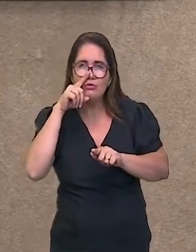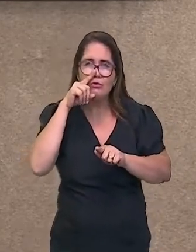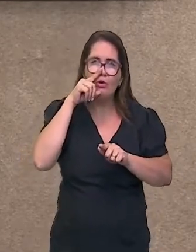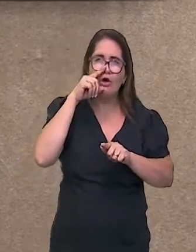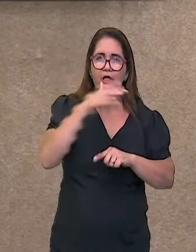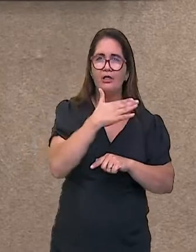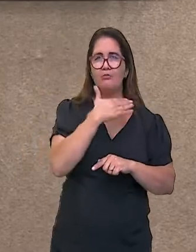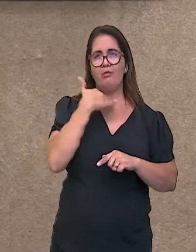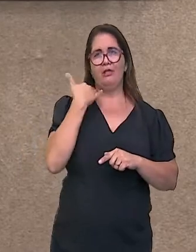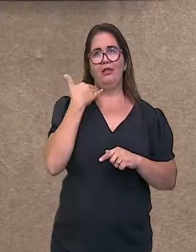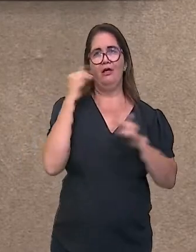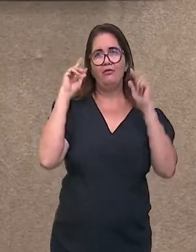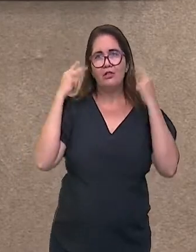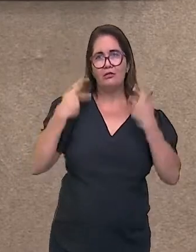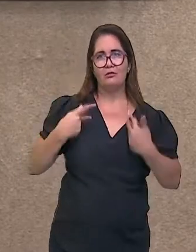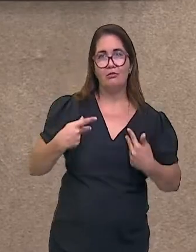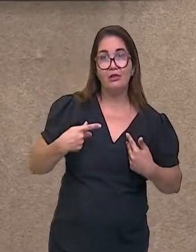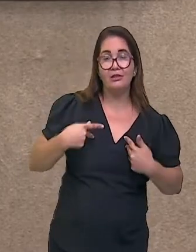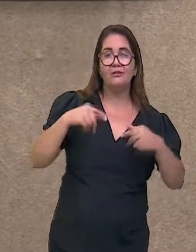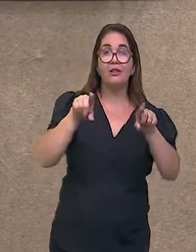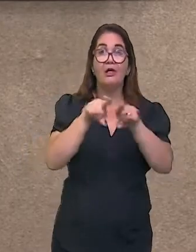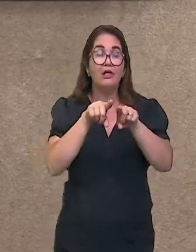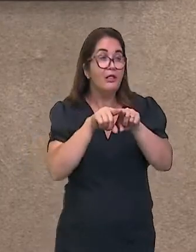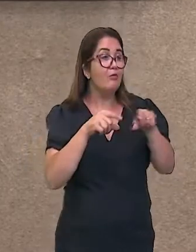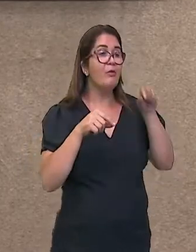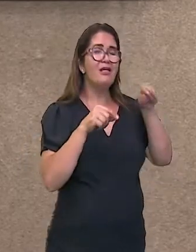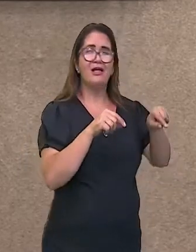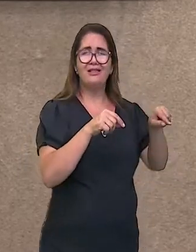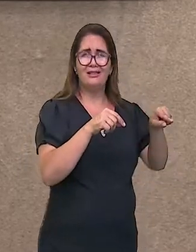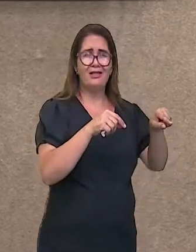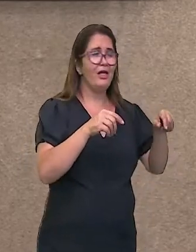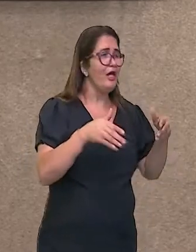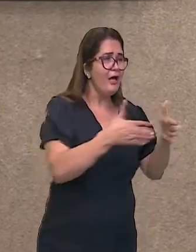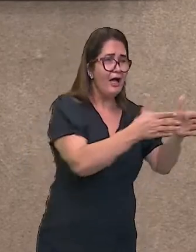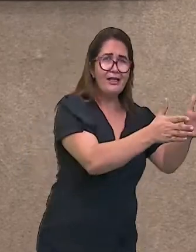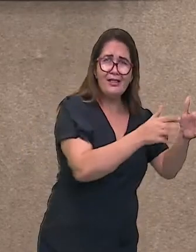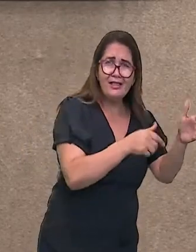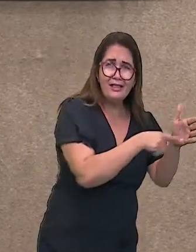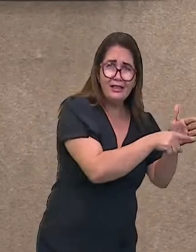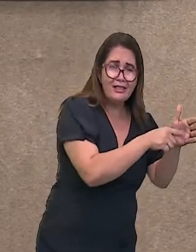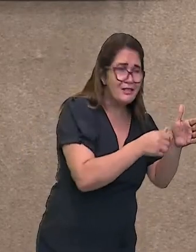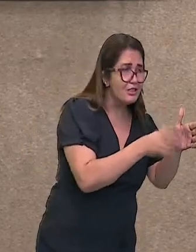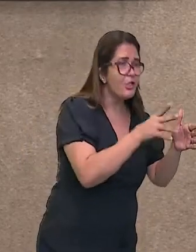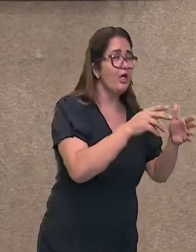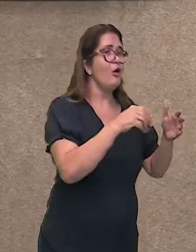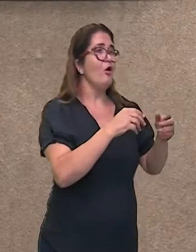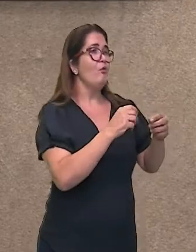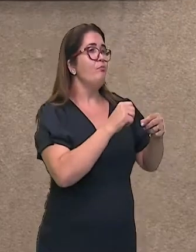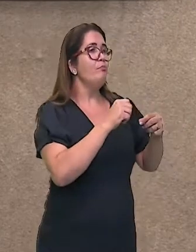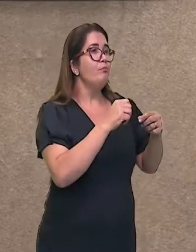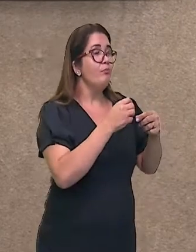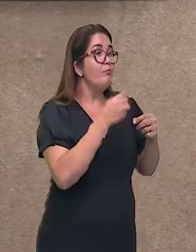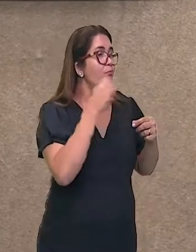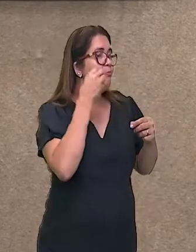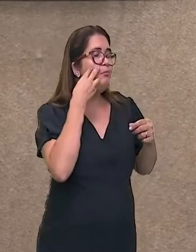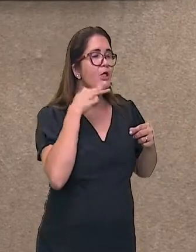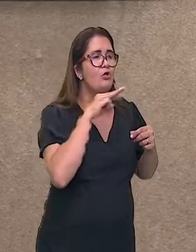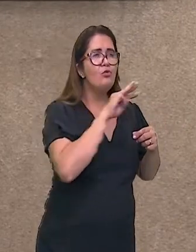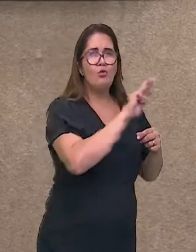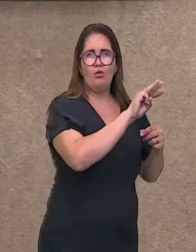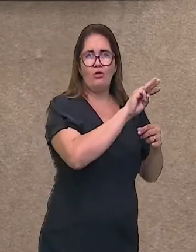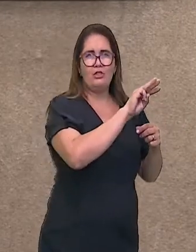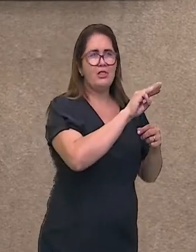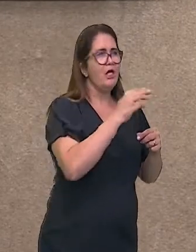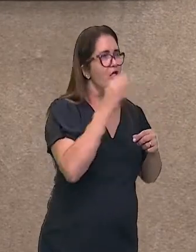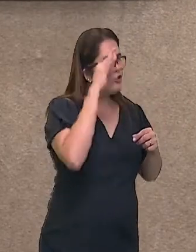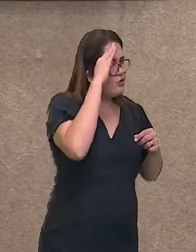nas trincheiras causou a morte de milhões de soldados de ambos os lados. Na frente